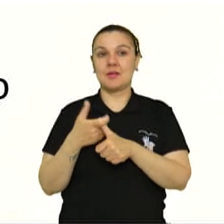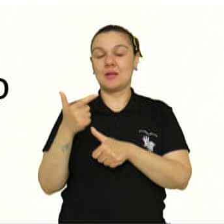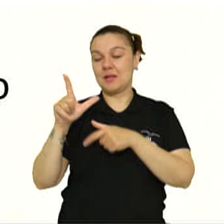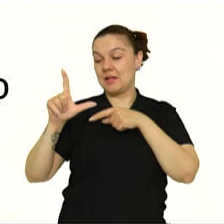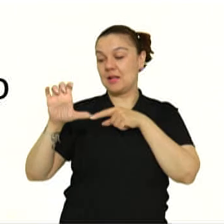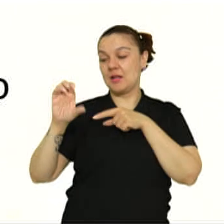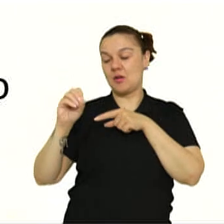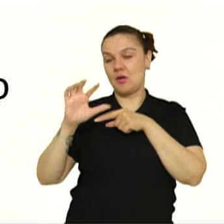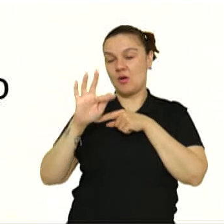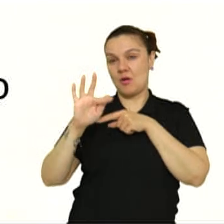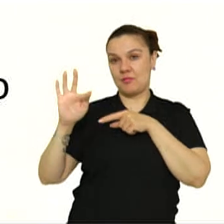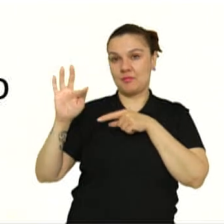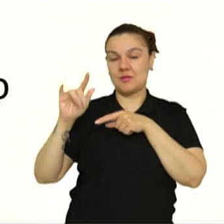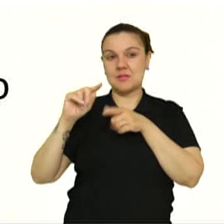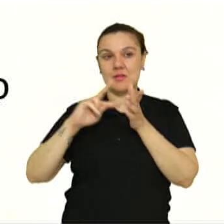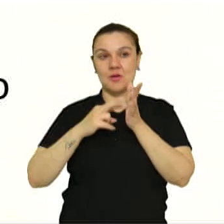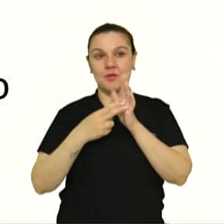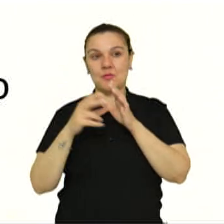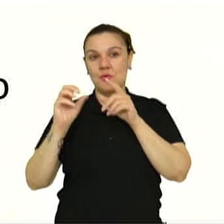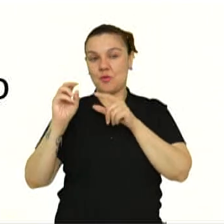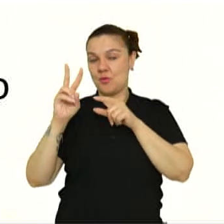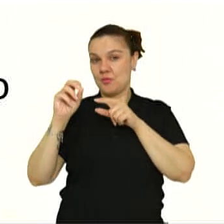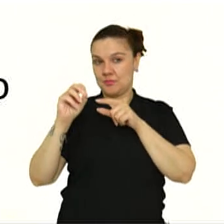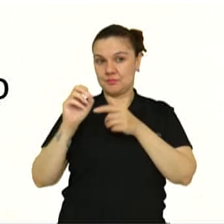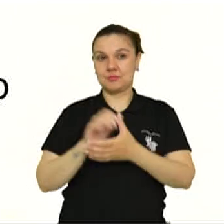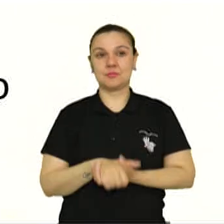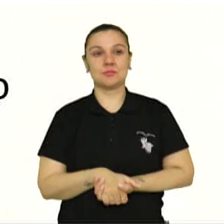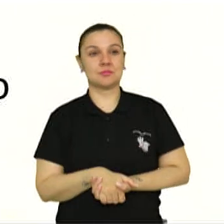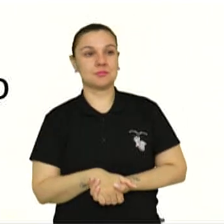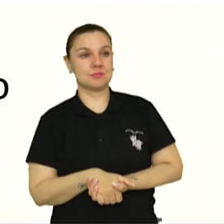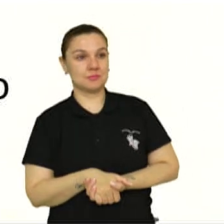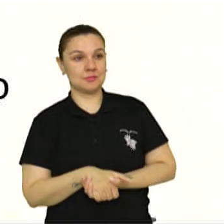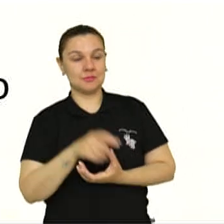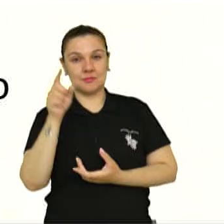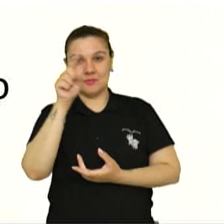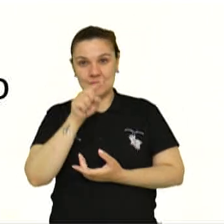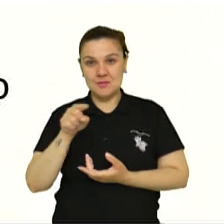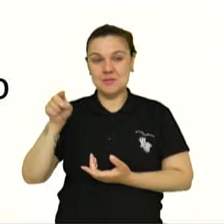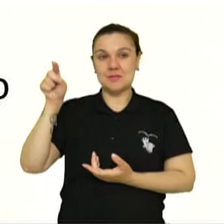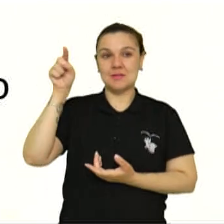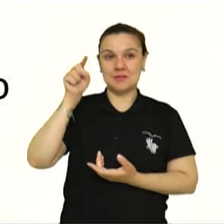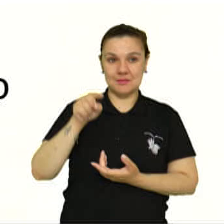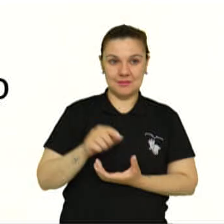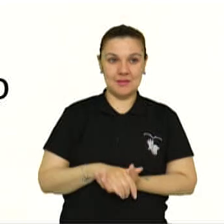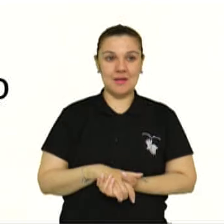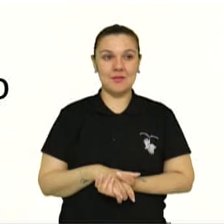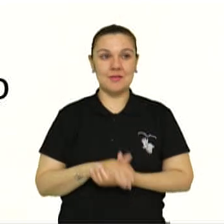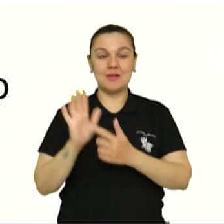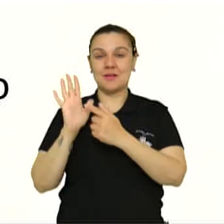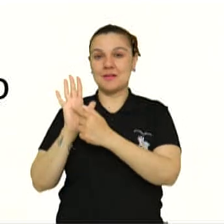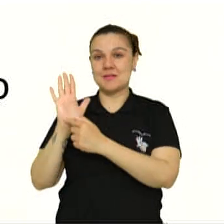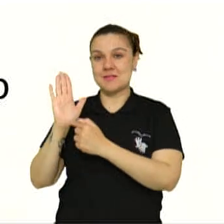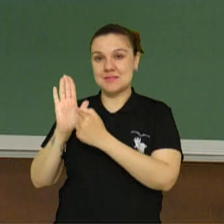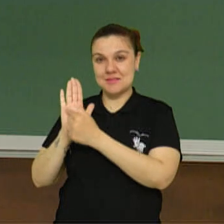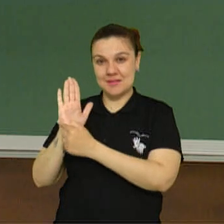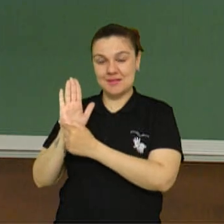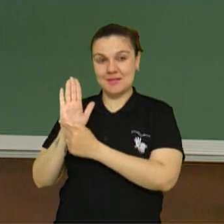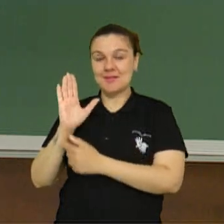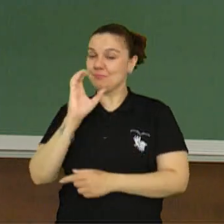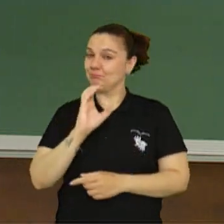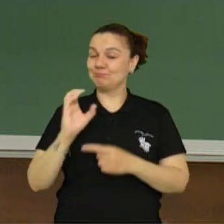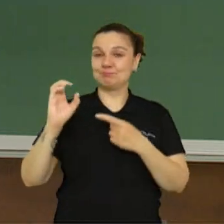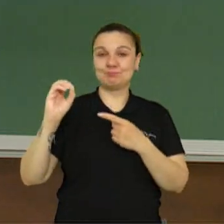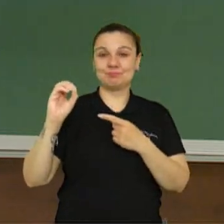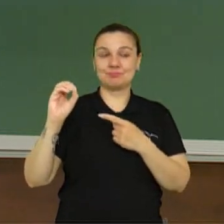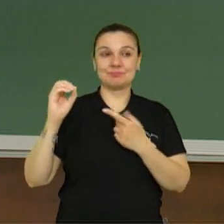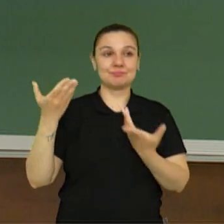né? Desculpe, né? A pronúncia, significa ovo em francês. Então, o ovo seria o zero. Então, quando o jogador está com zero, eles chamam como